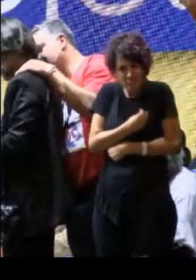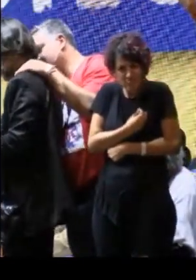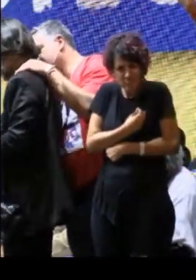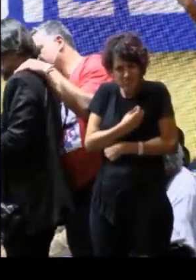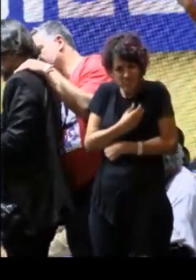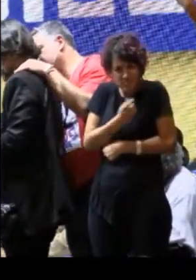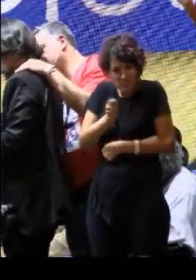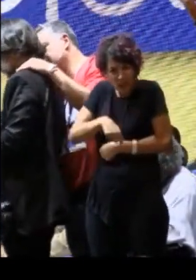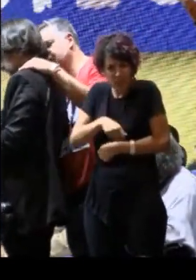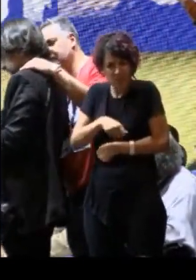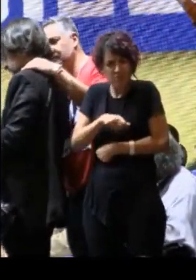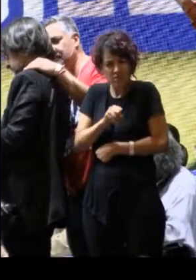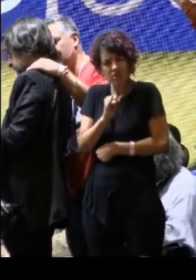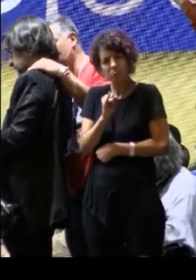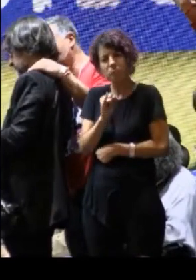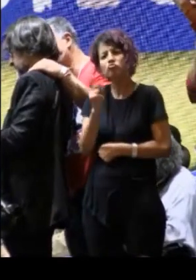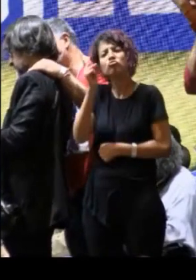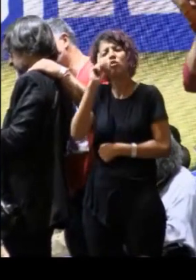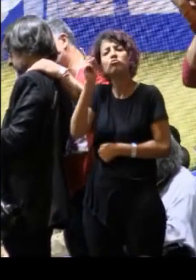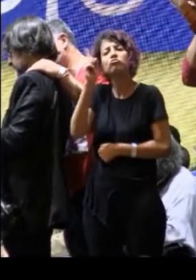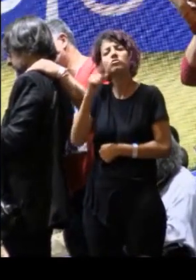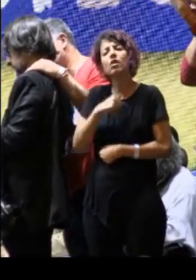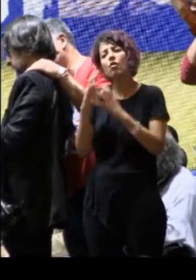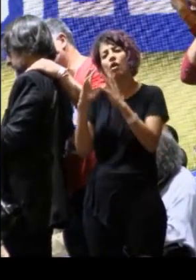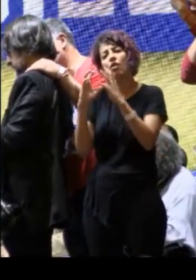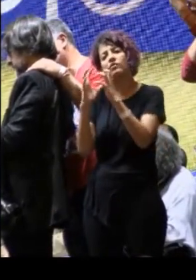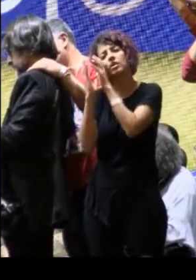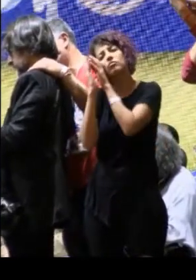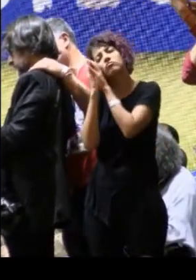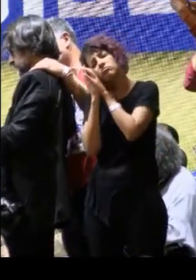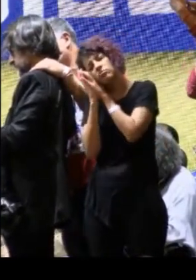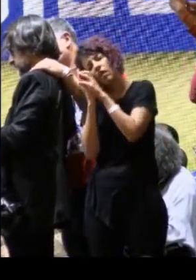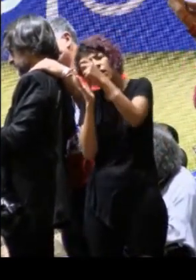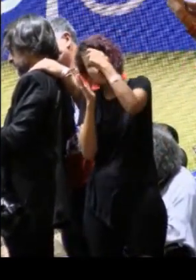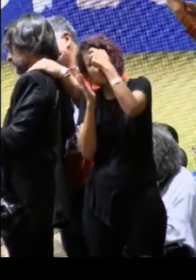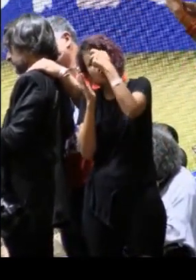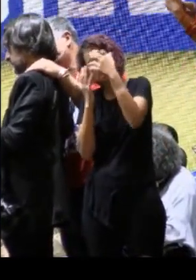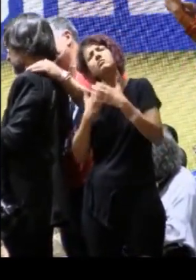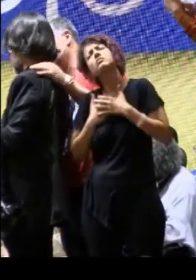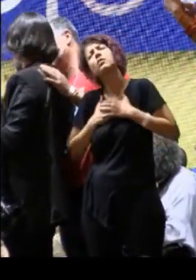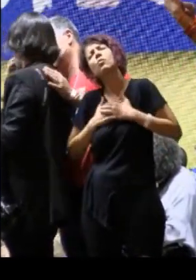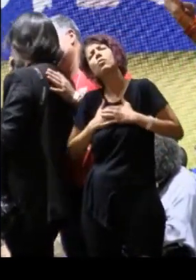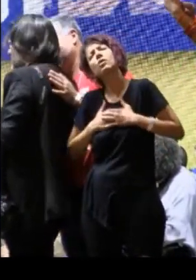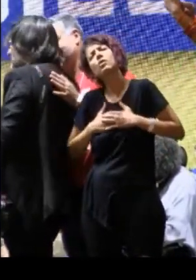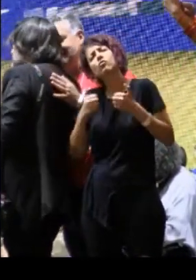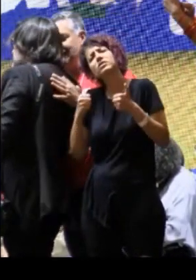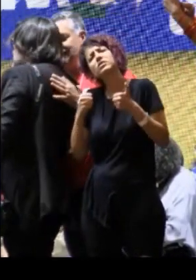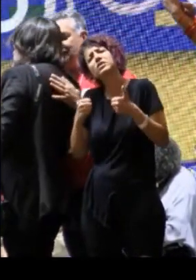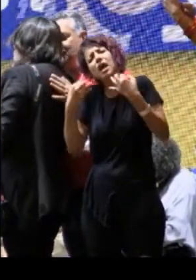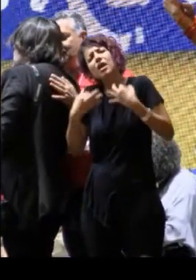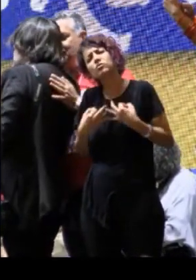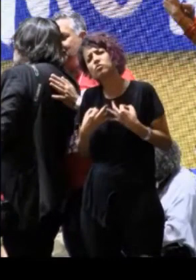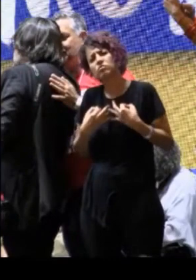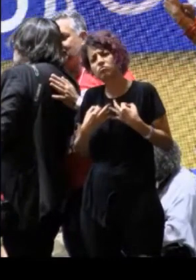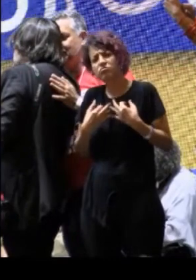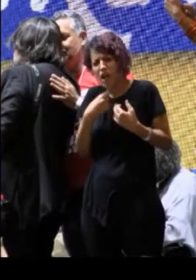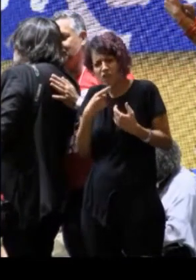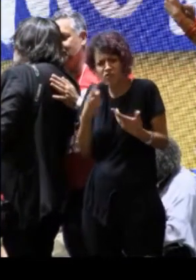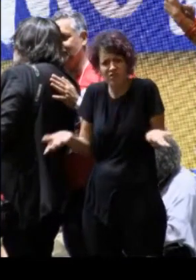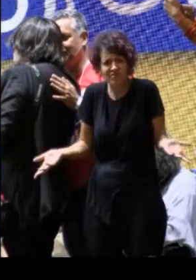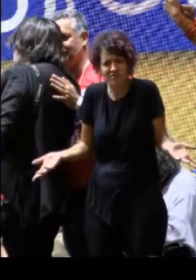cabeça no travesseiro todo dia e não ter a consciência tranquila de que a gente fez alguma coisa de bom para alguém.